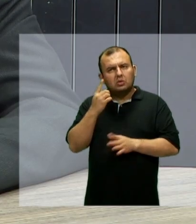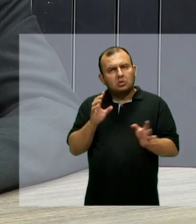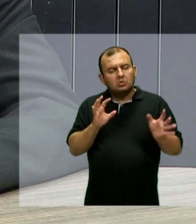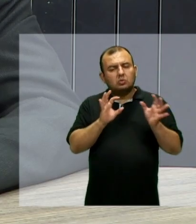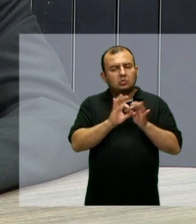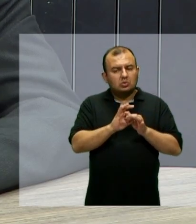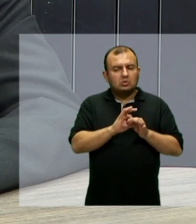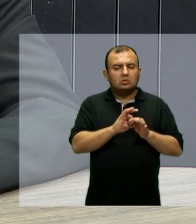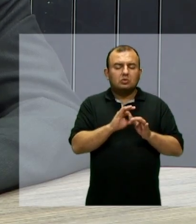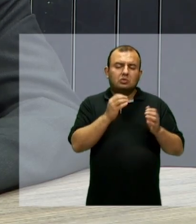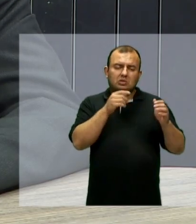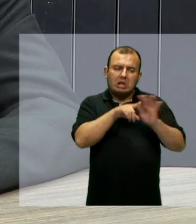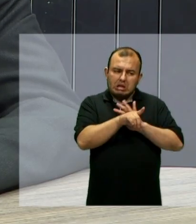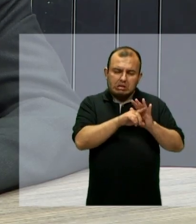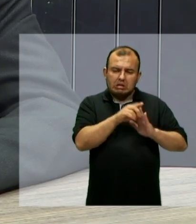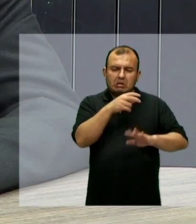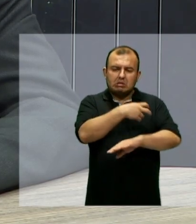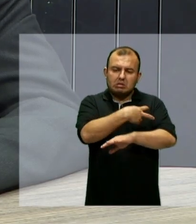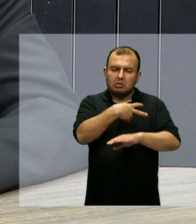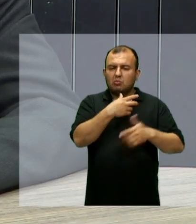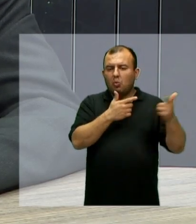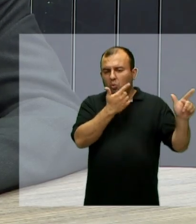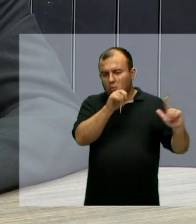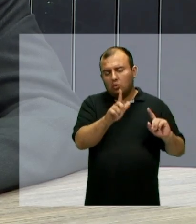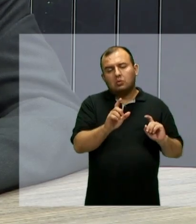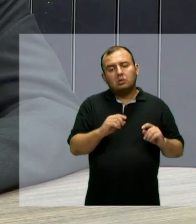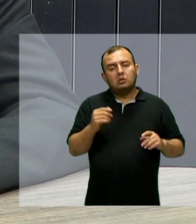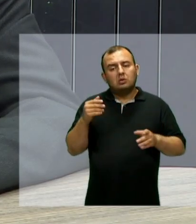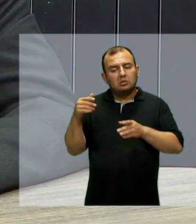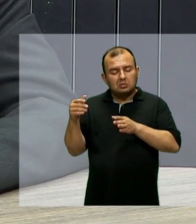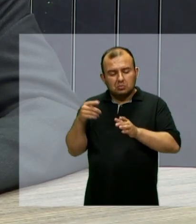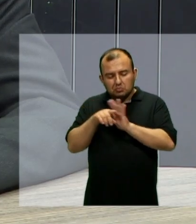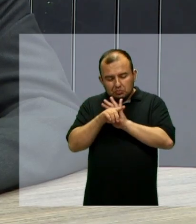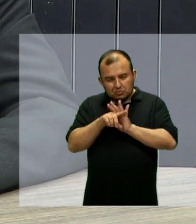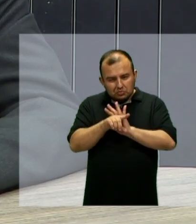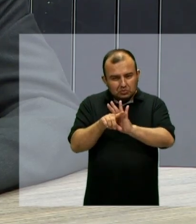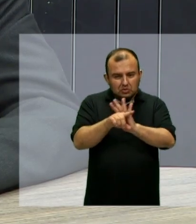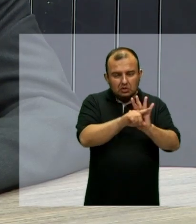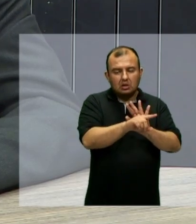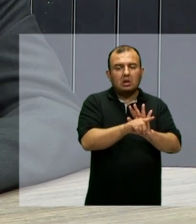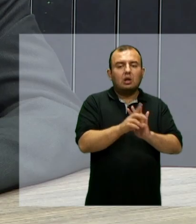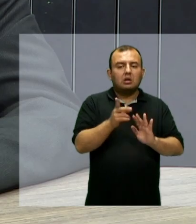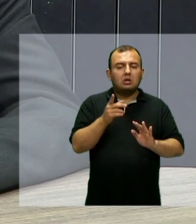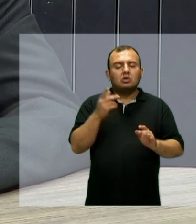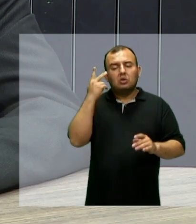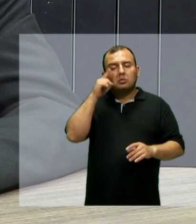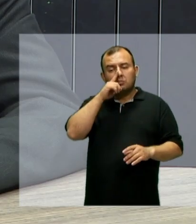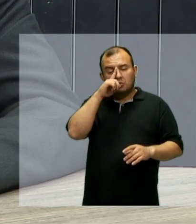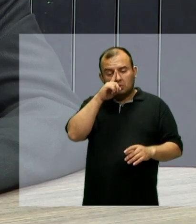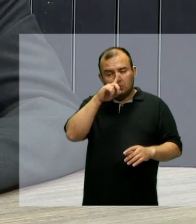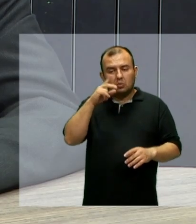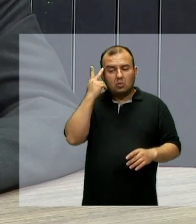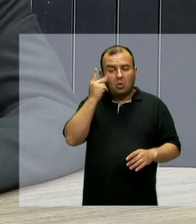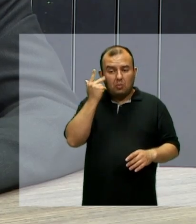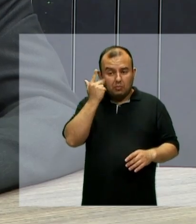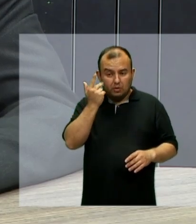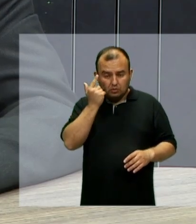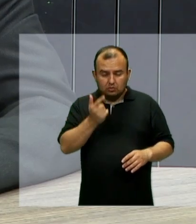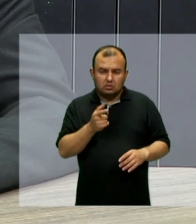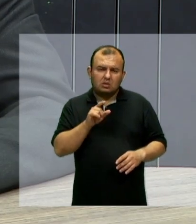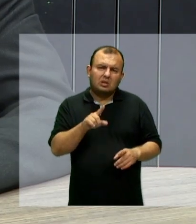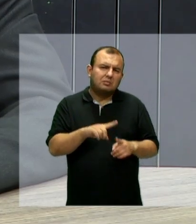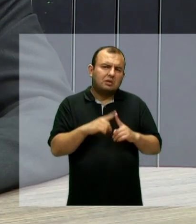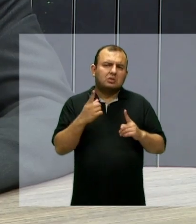métodos, como a ressonância e tal. Então, o rastreamento é feito para pacientes de risco habitual, né? Mas se eu